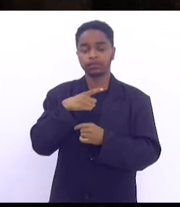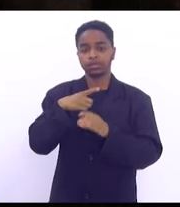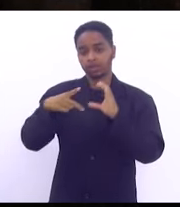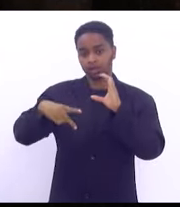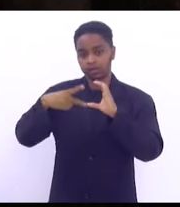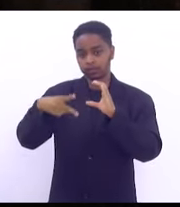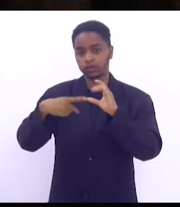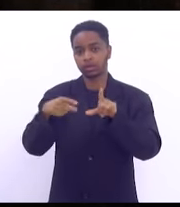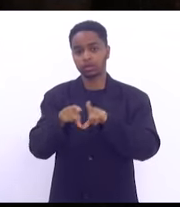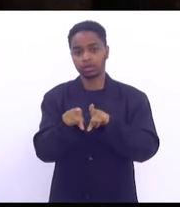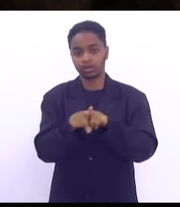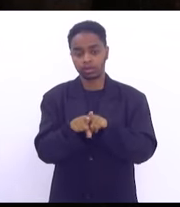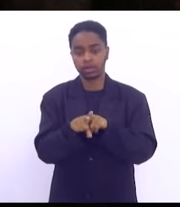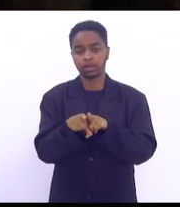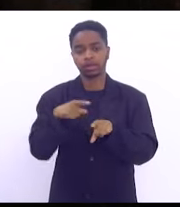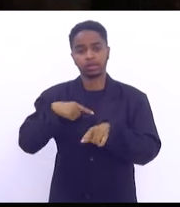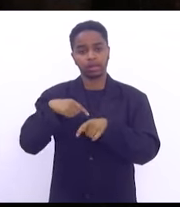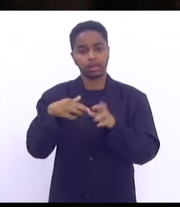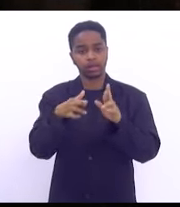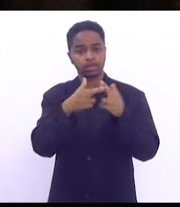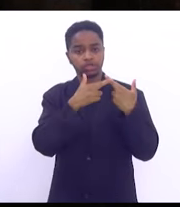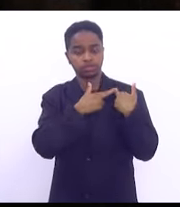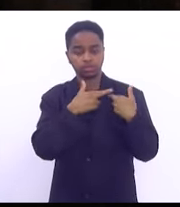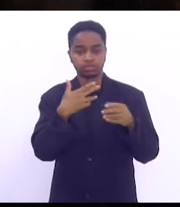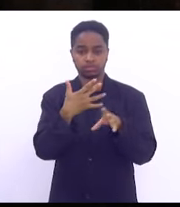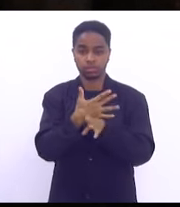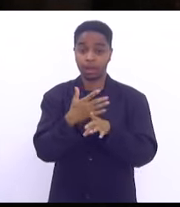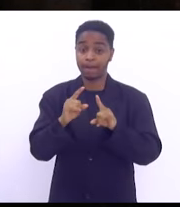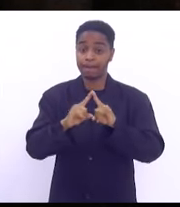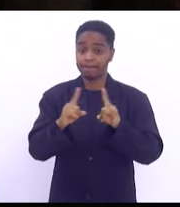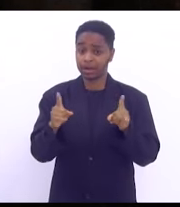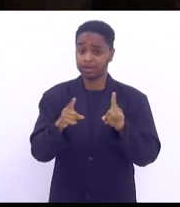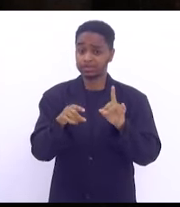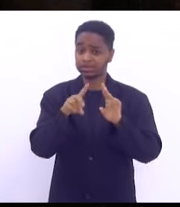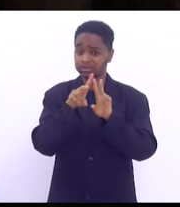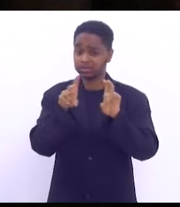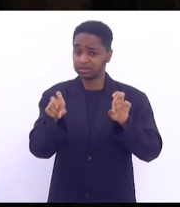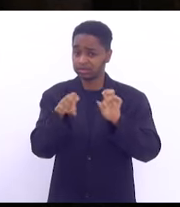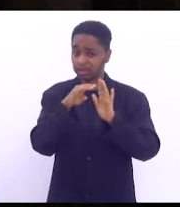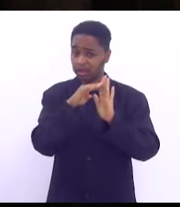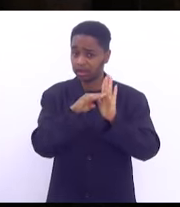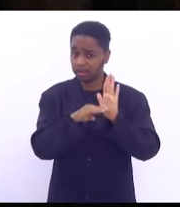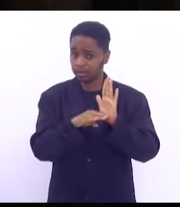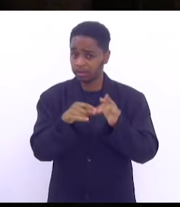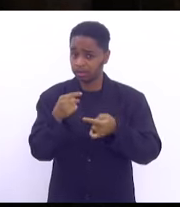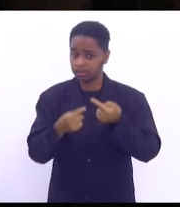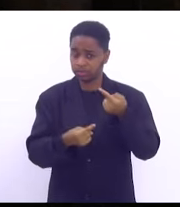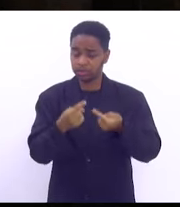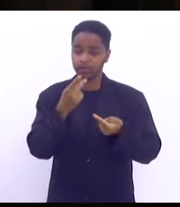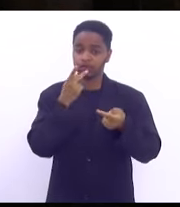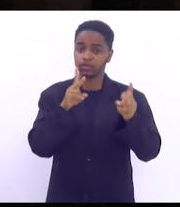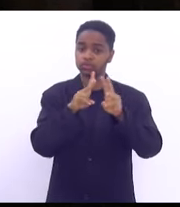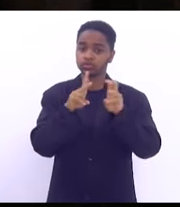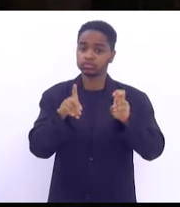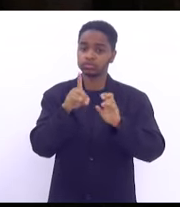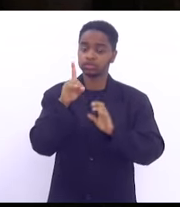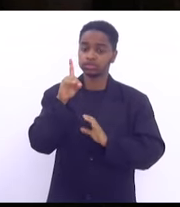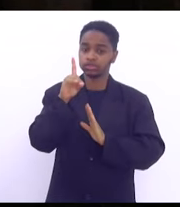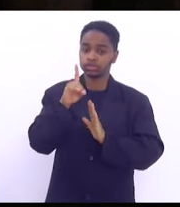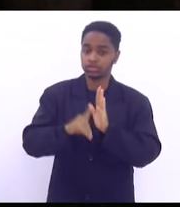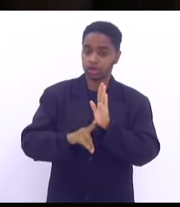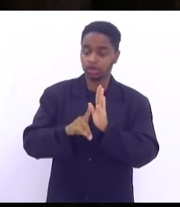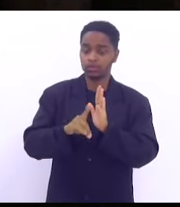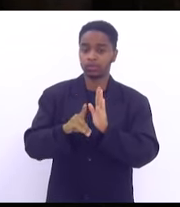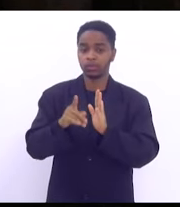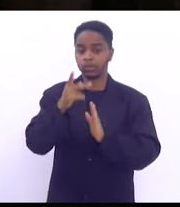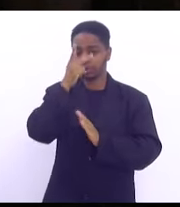com sua competência municipal, mas essa é uma pauta que trata direito do consumidor, então eu